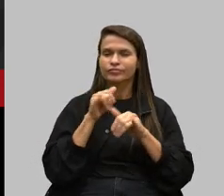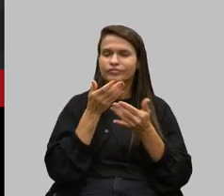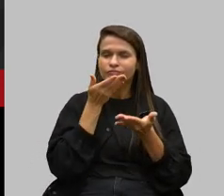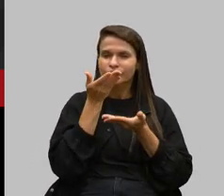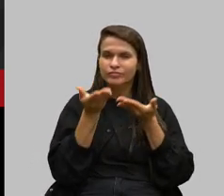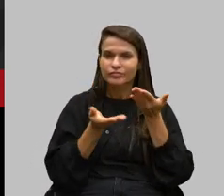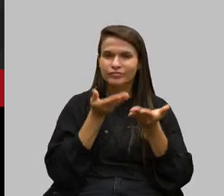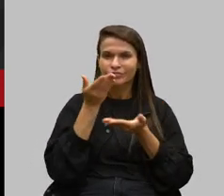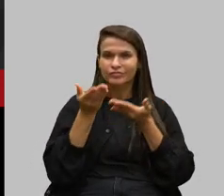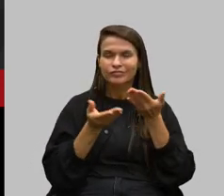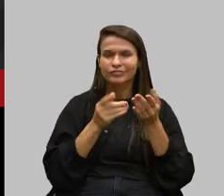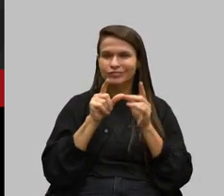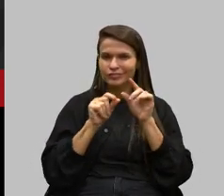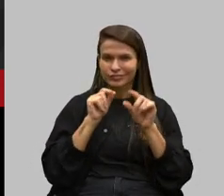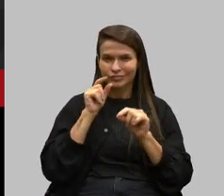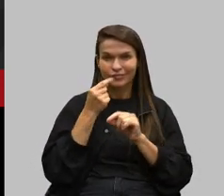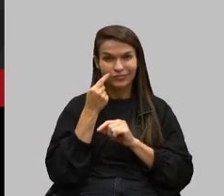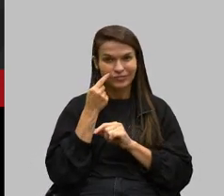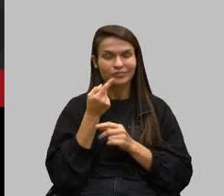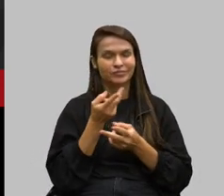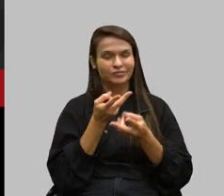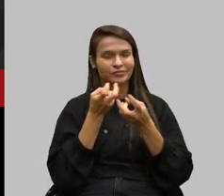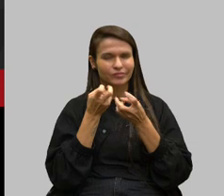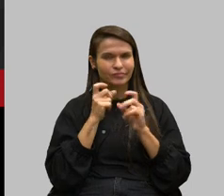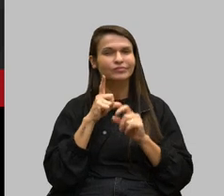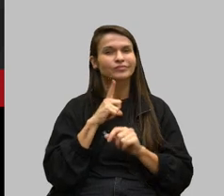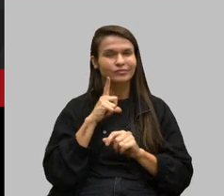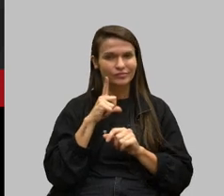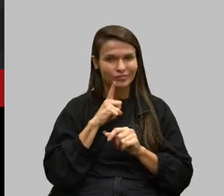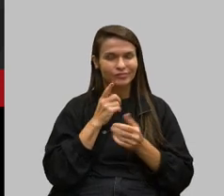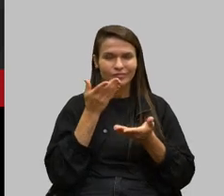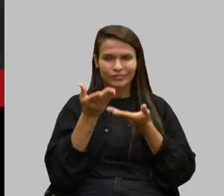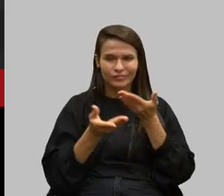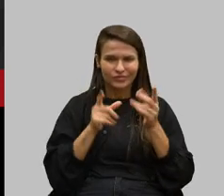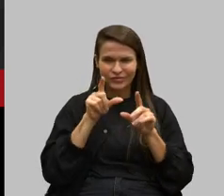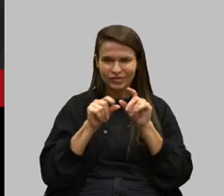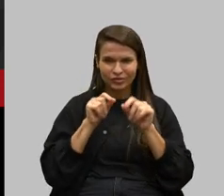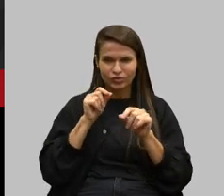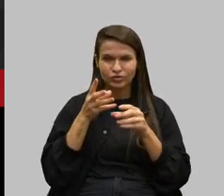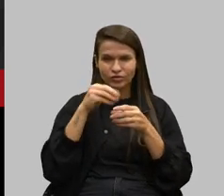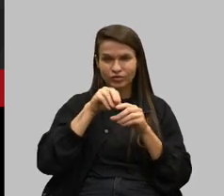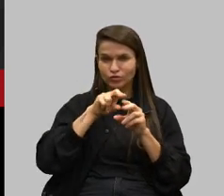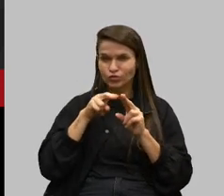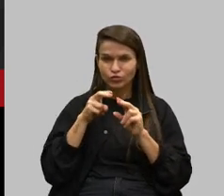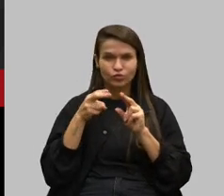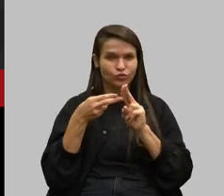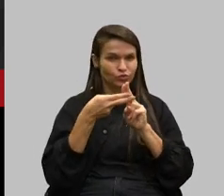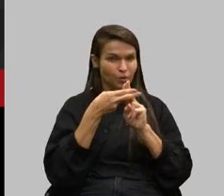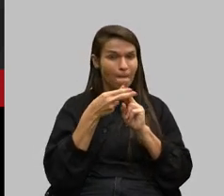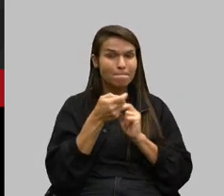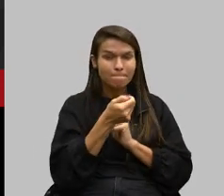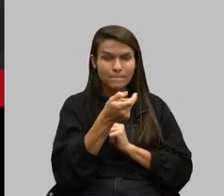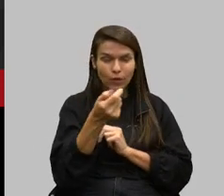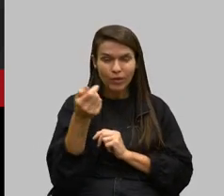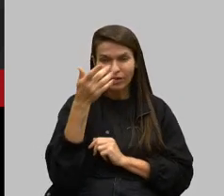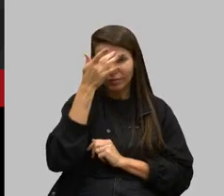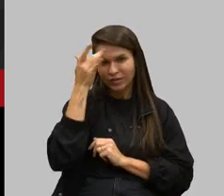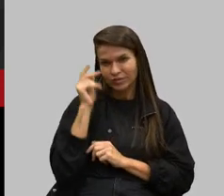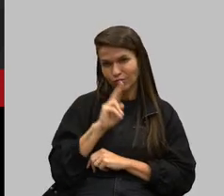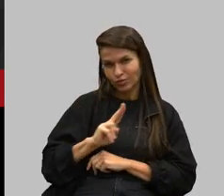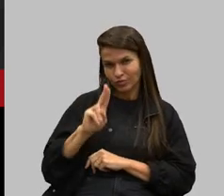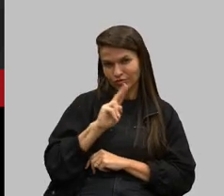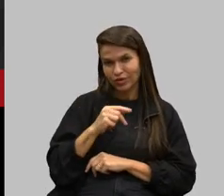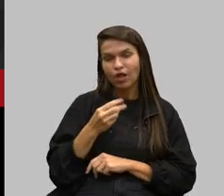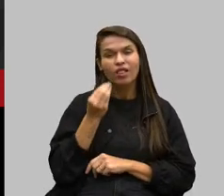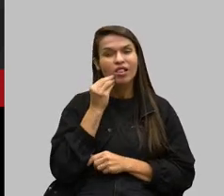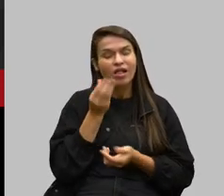alternativas Vejam Só existe terapia alternativa no SUS e pouca gente usa então a gente tava tentando